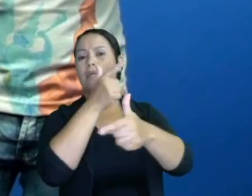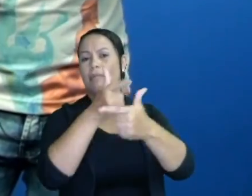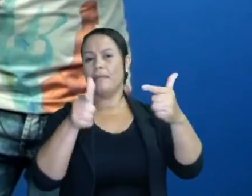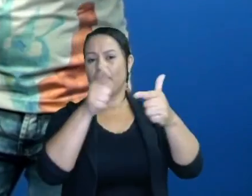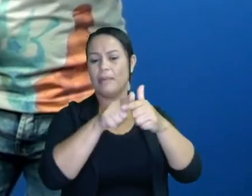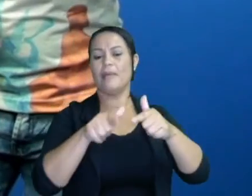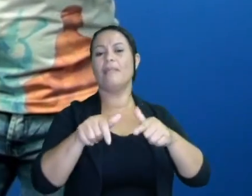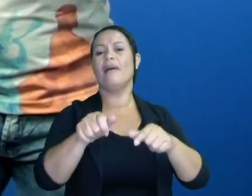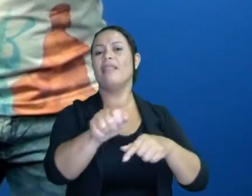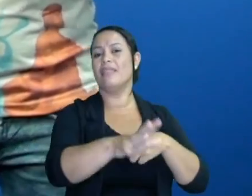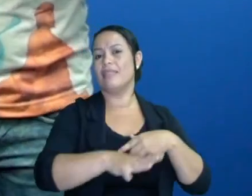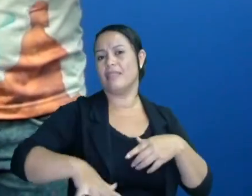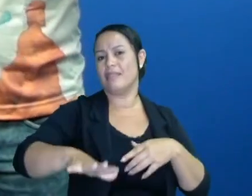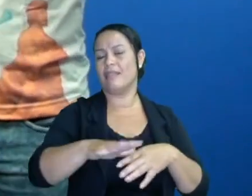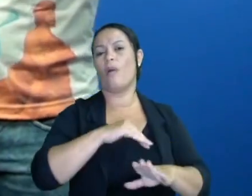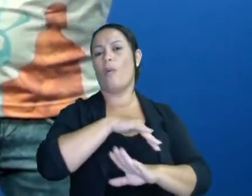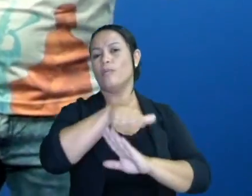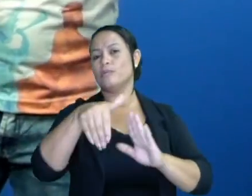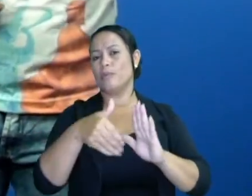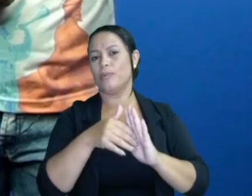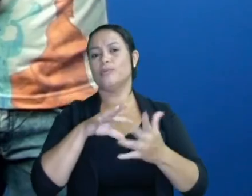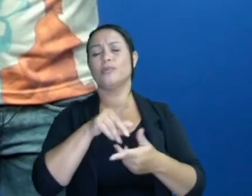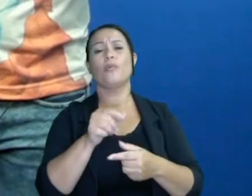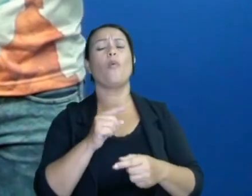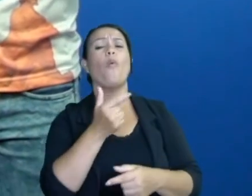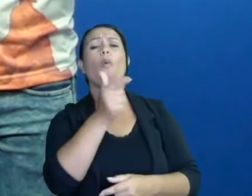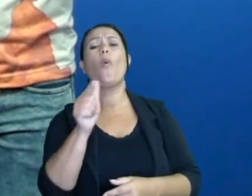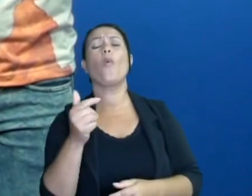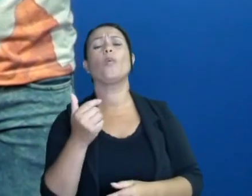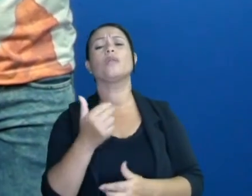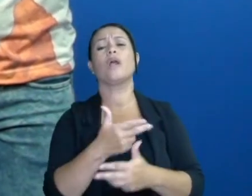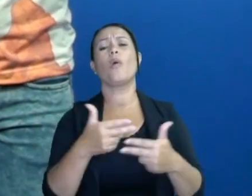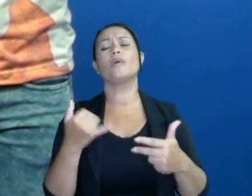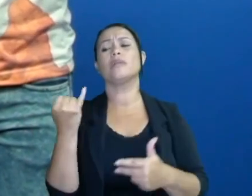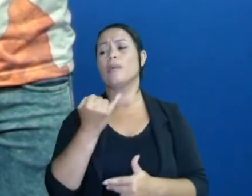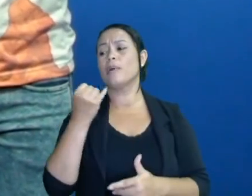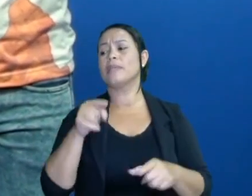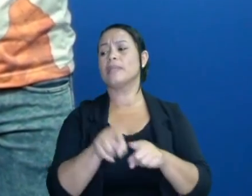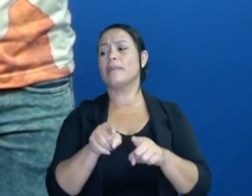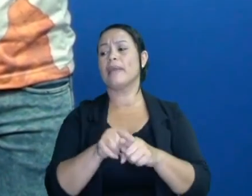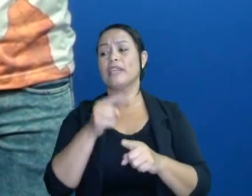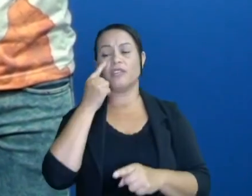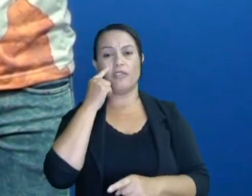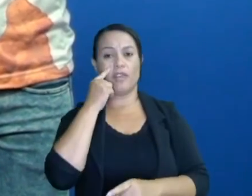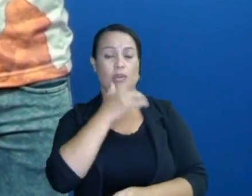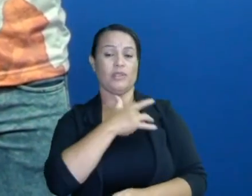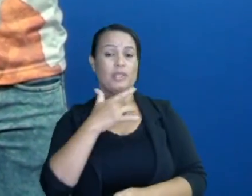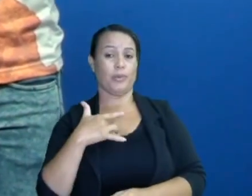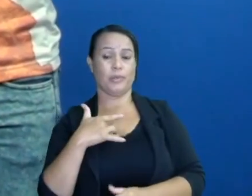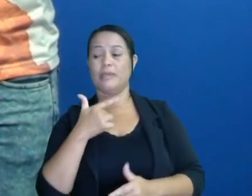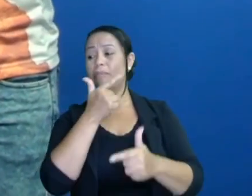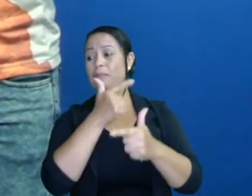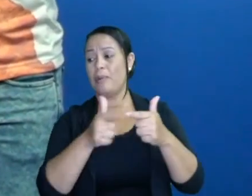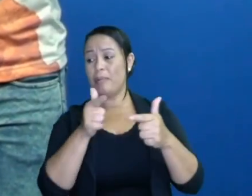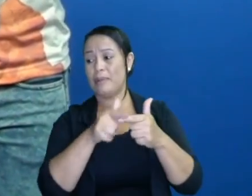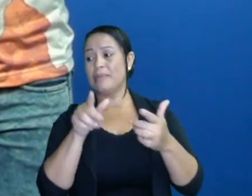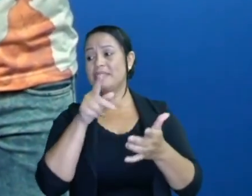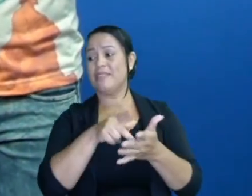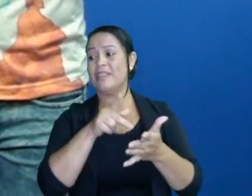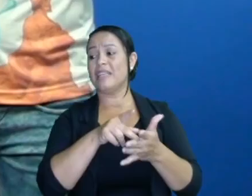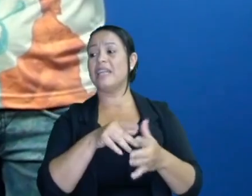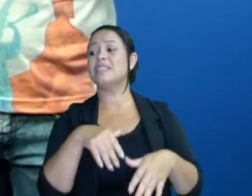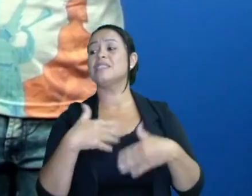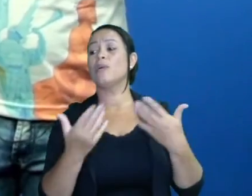todo. Outra coisa que prejudica muito o meio ambiente também, e nossa saúde, são